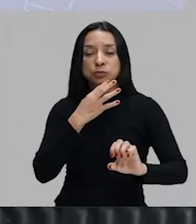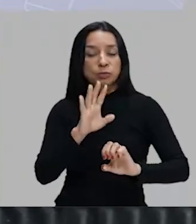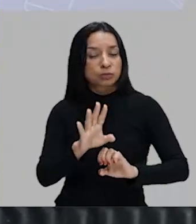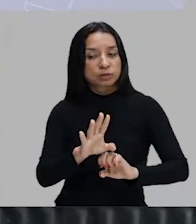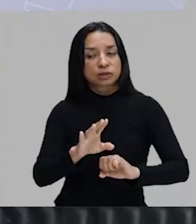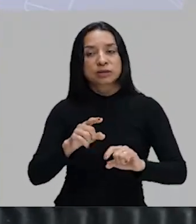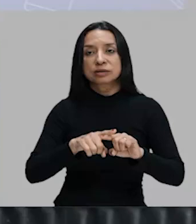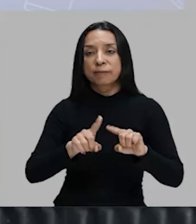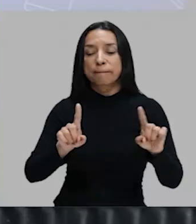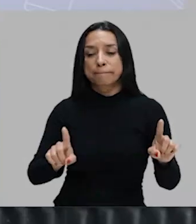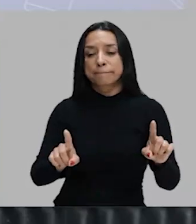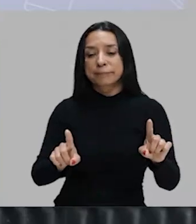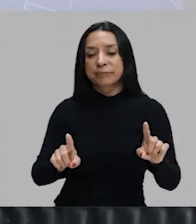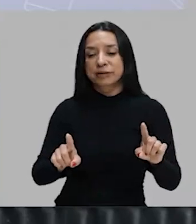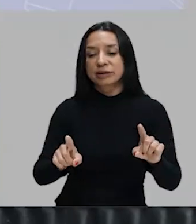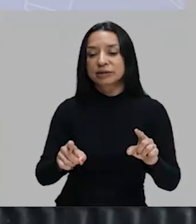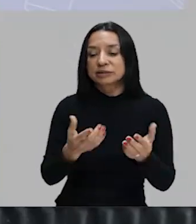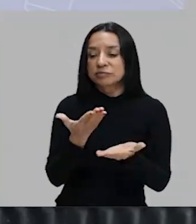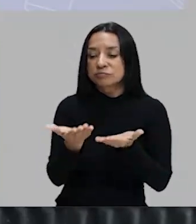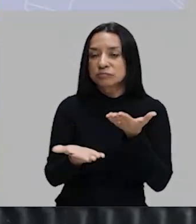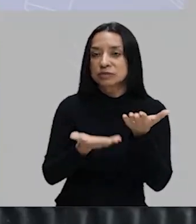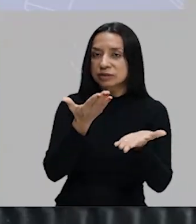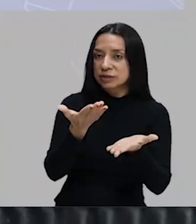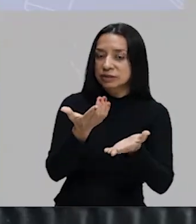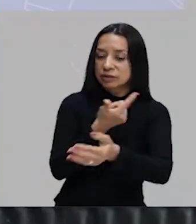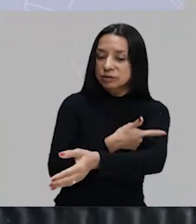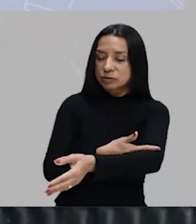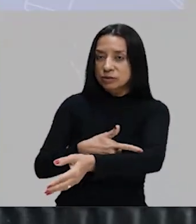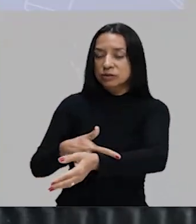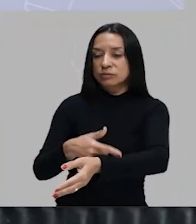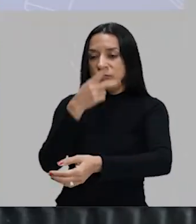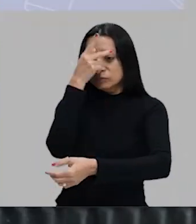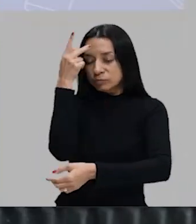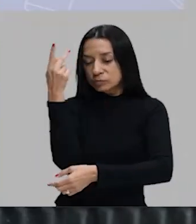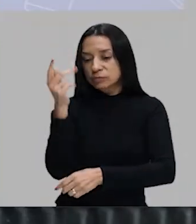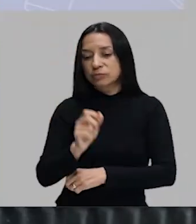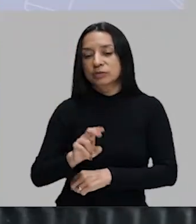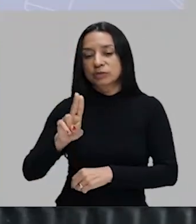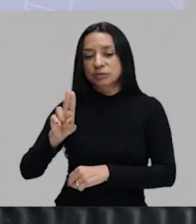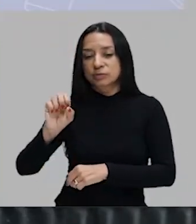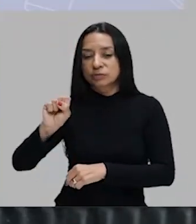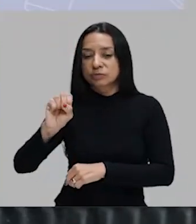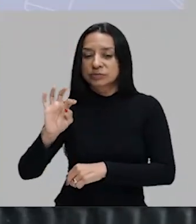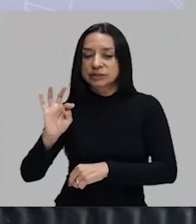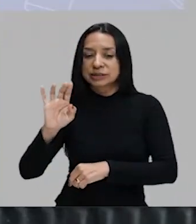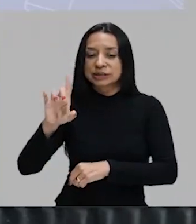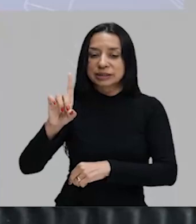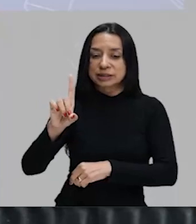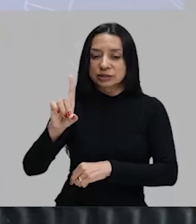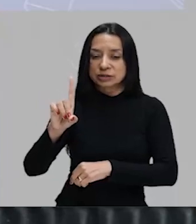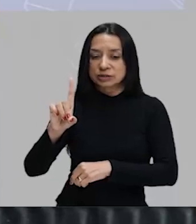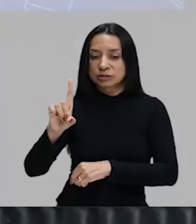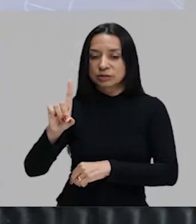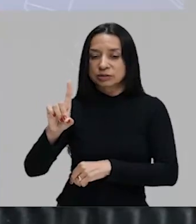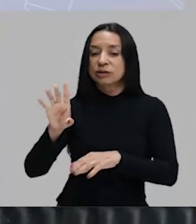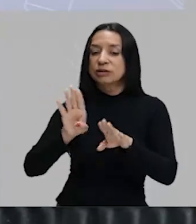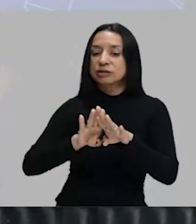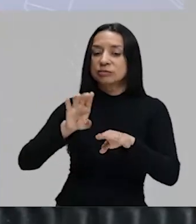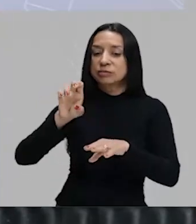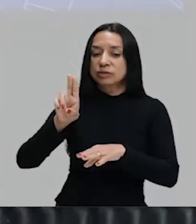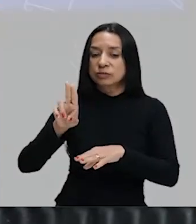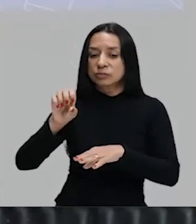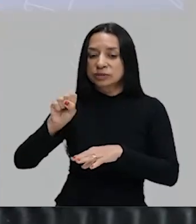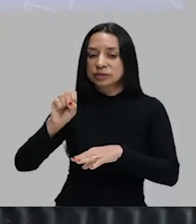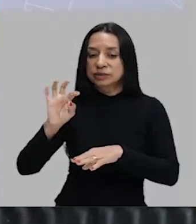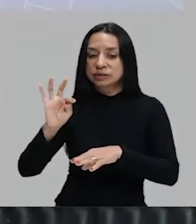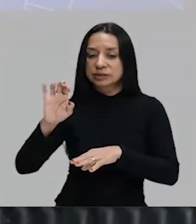trato desta forma a pessoa. Isso em português. Então, usted e ustedes, eles são pronomes que